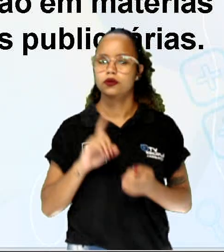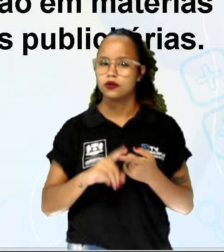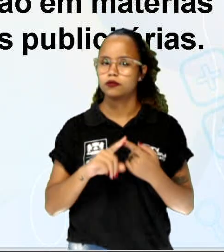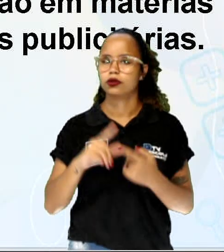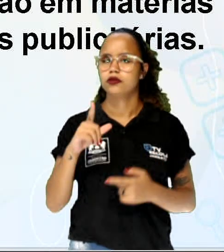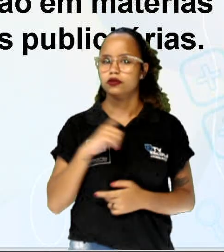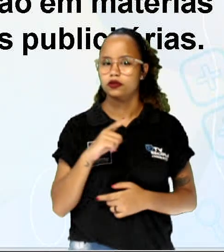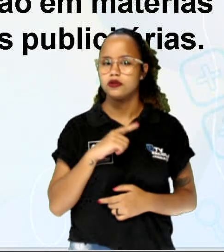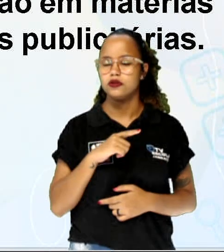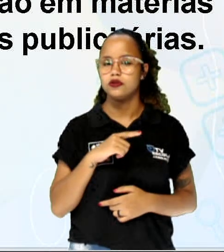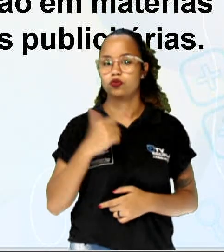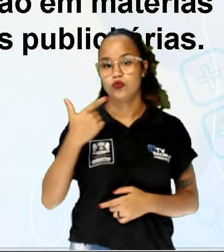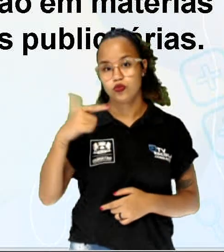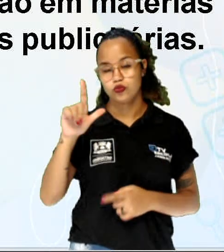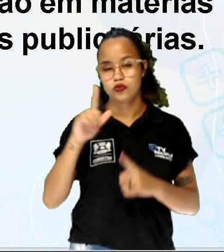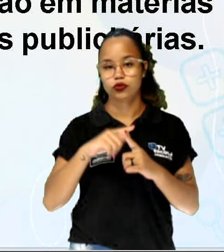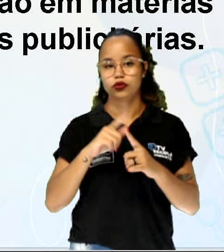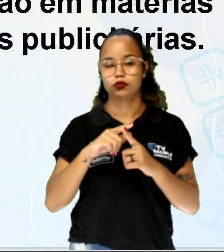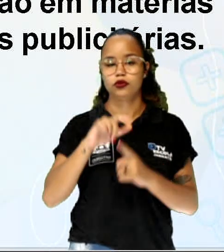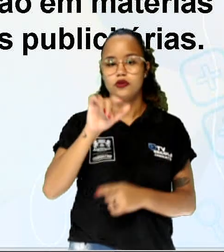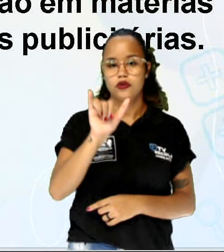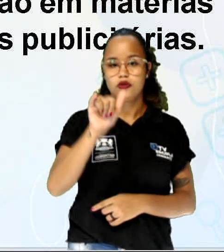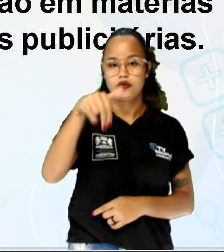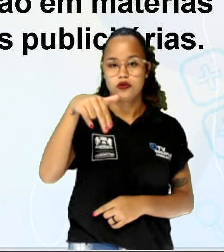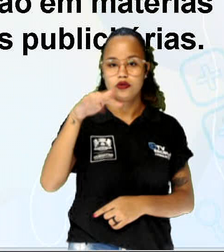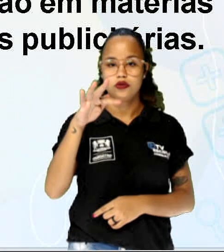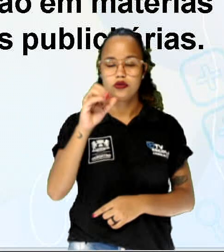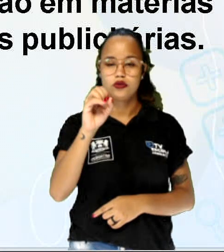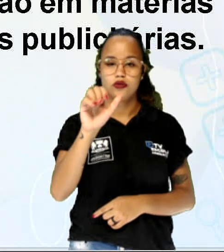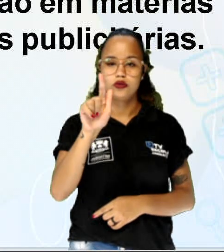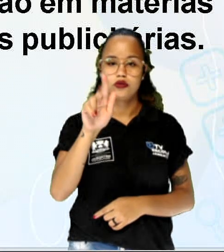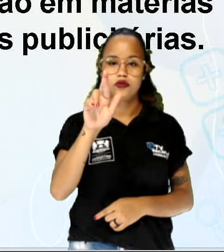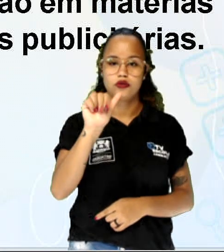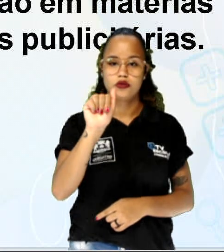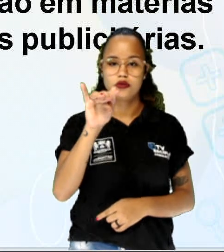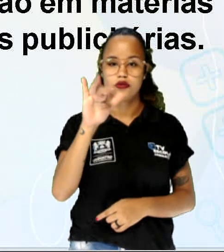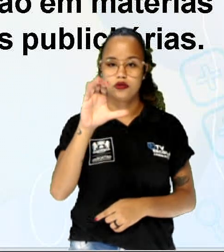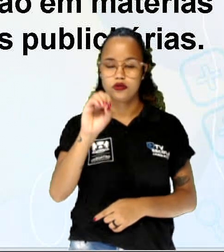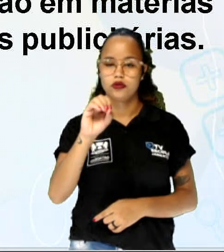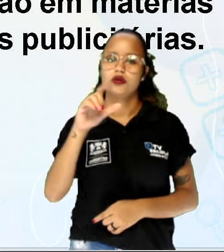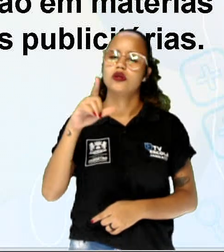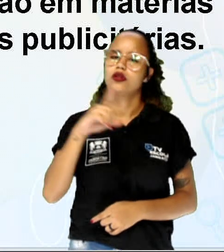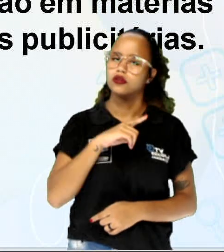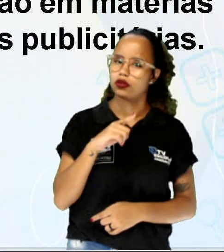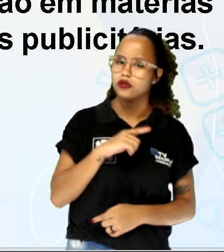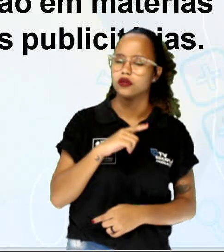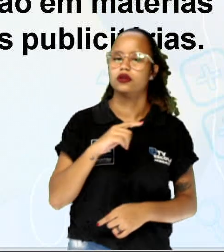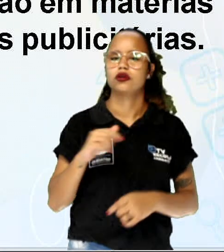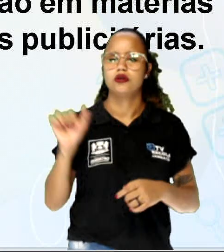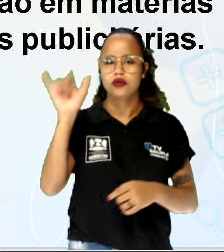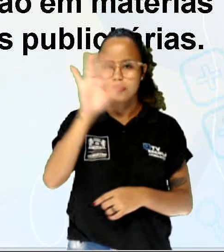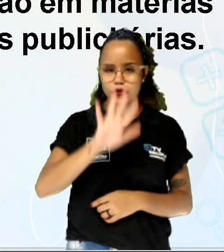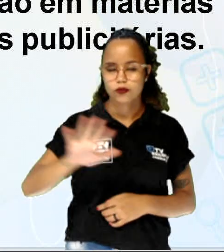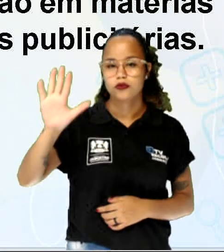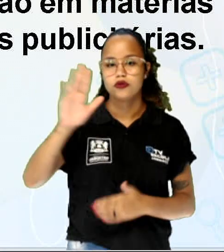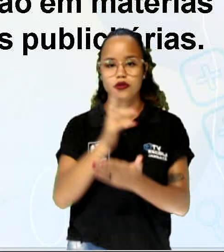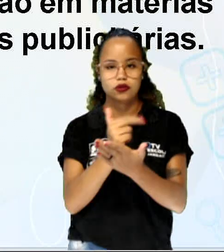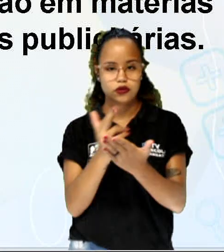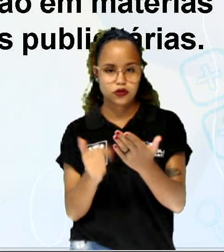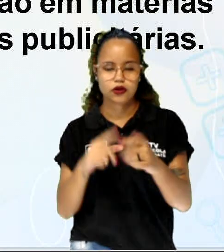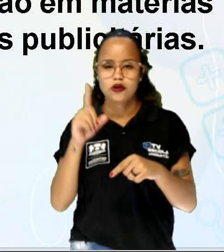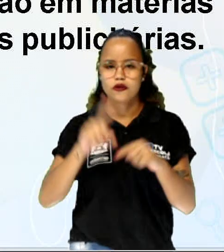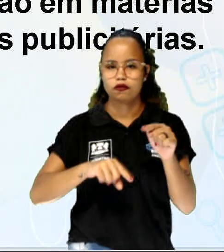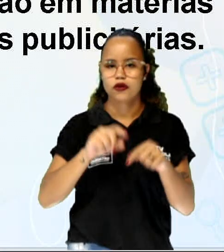ver um último tipo de gráfico agora, que são os infográficos. Esse tipo de gráfico explora imagens, desenhos e variados elementos